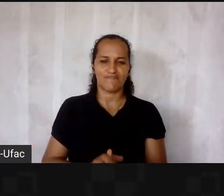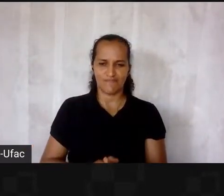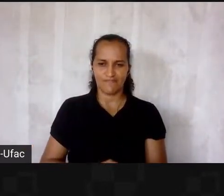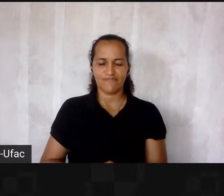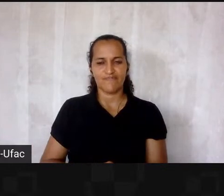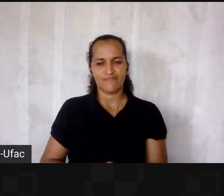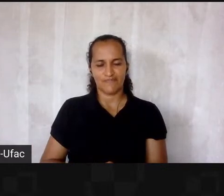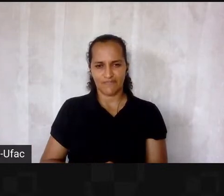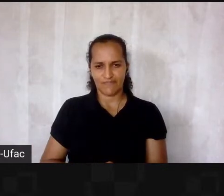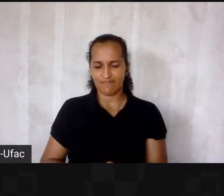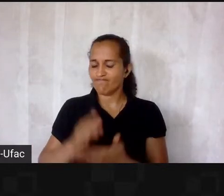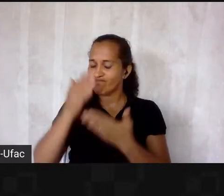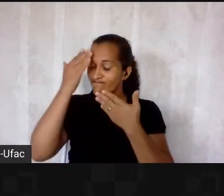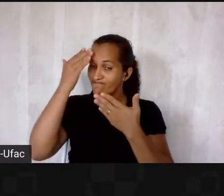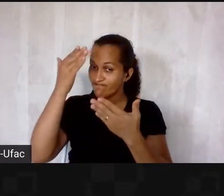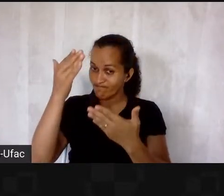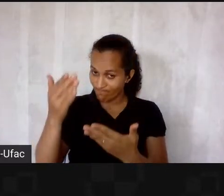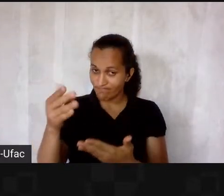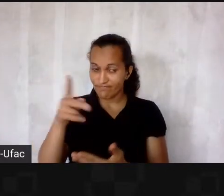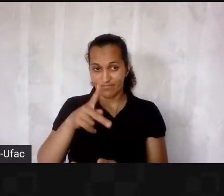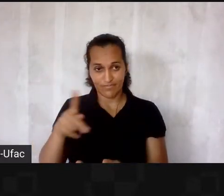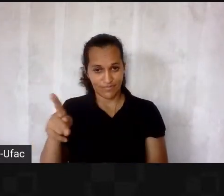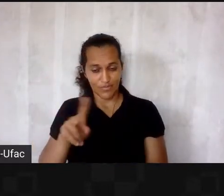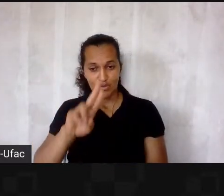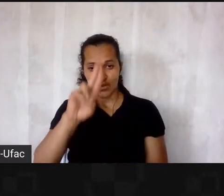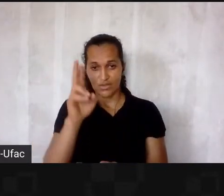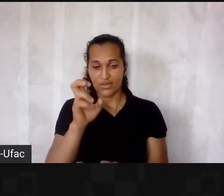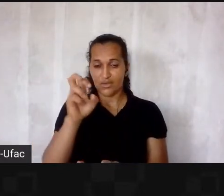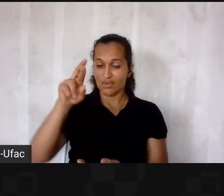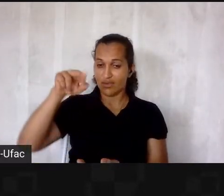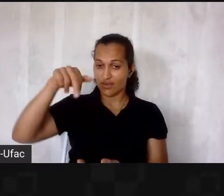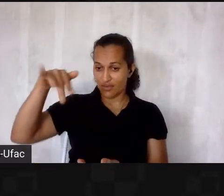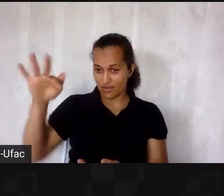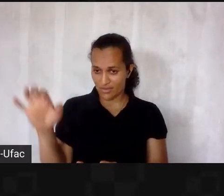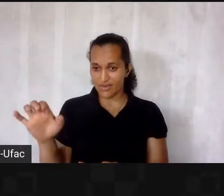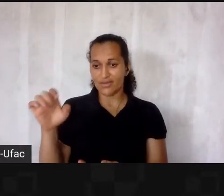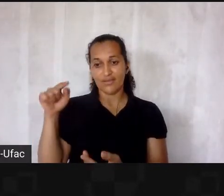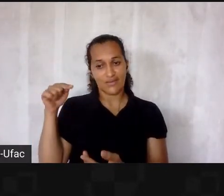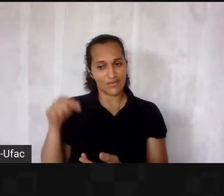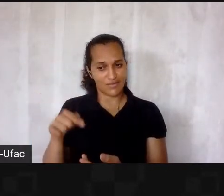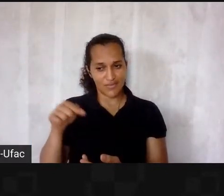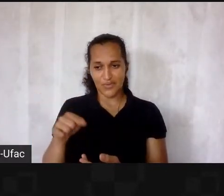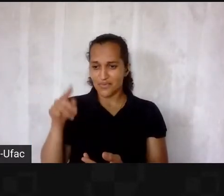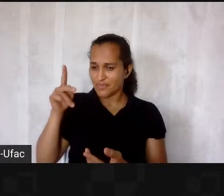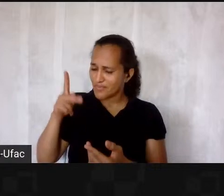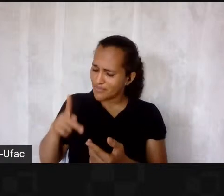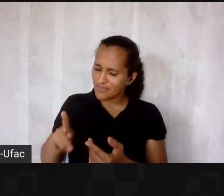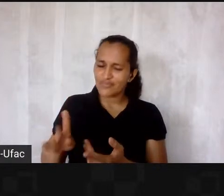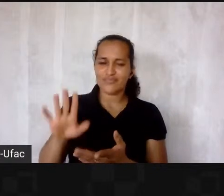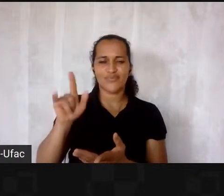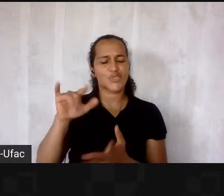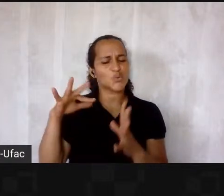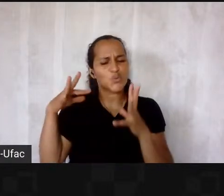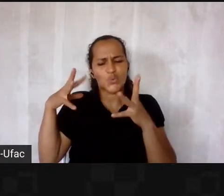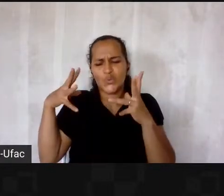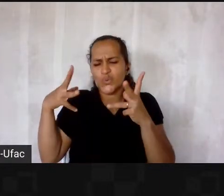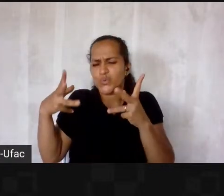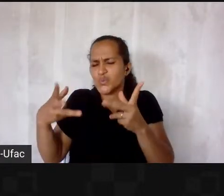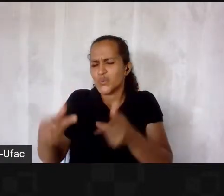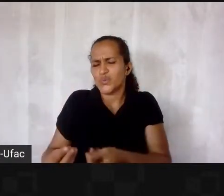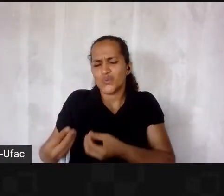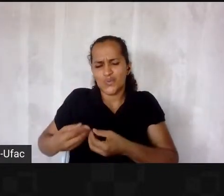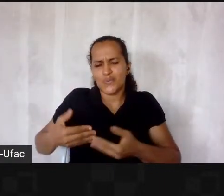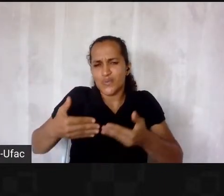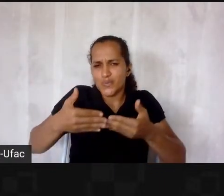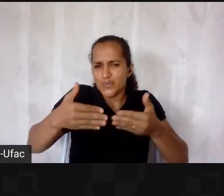Muita gratidão pelo professor Henrique Silvestre Soares por todas as oportunidades